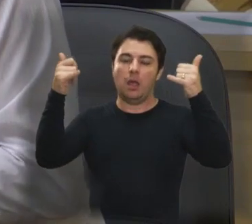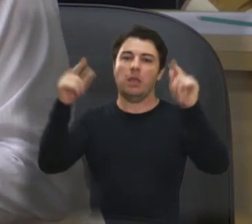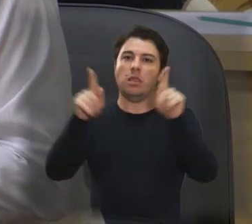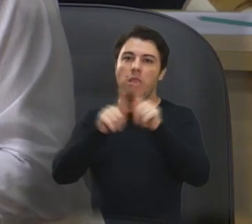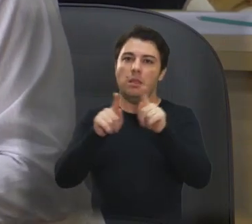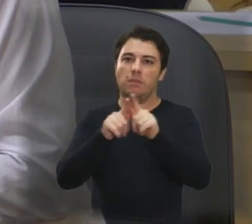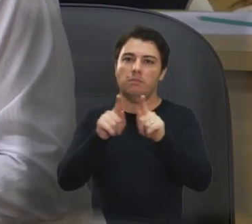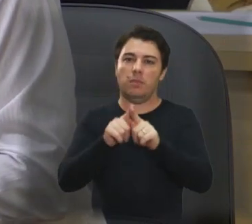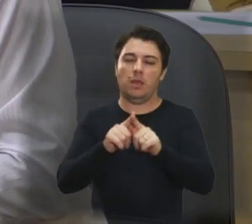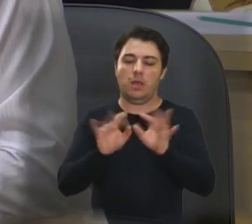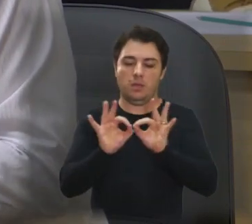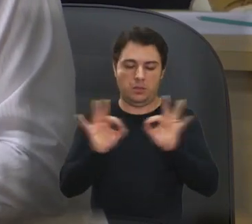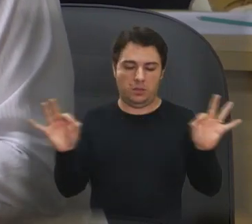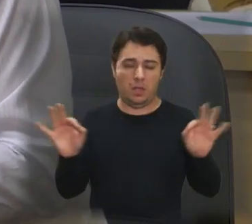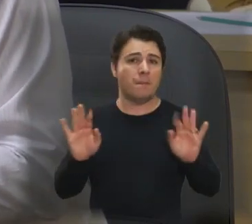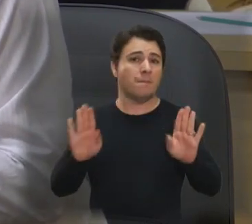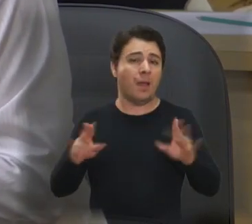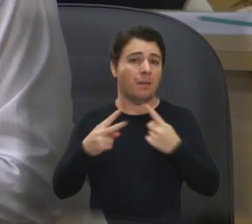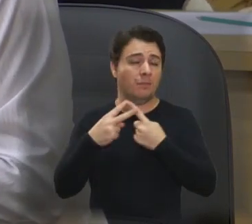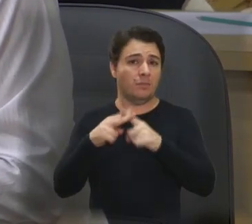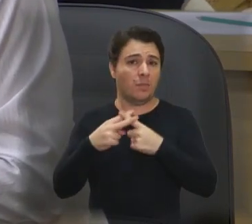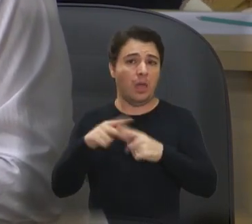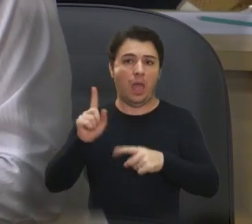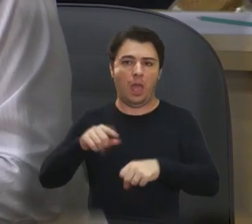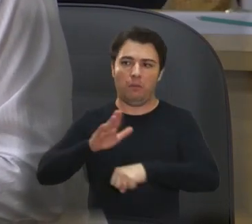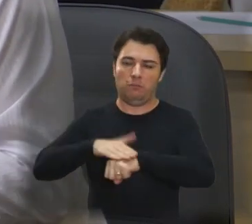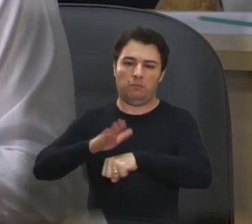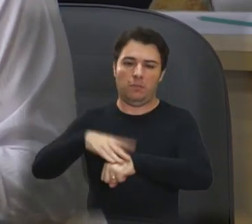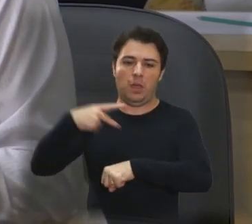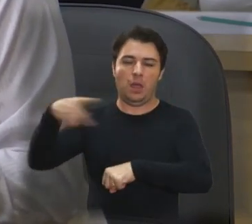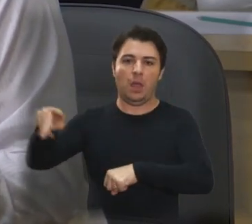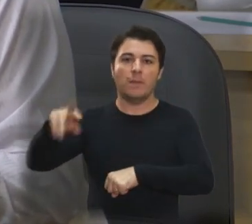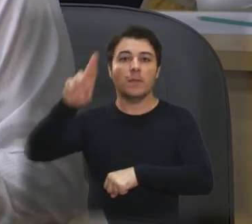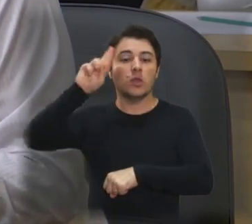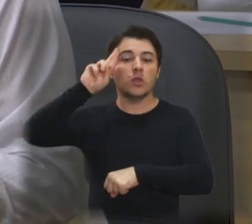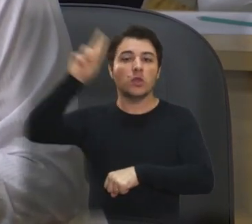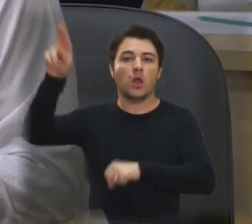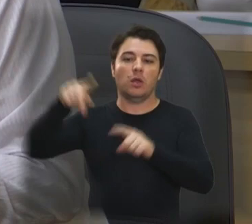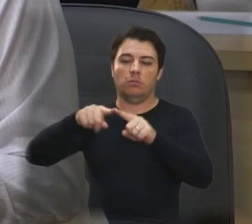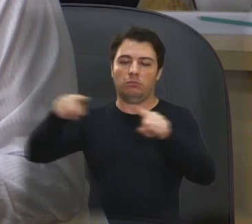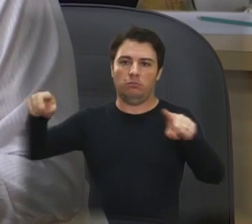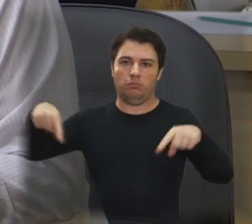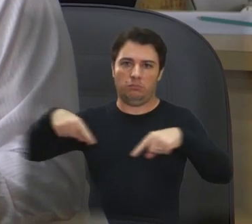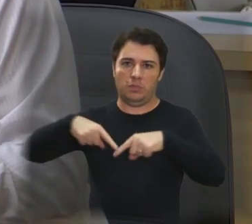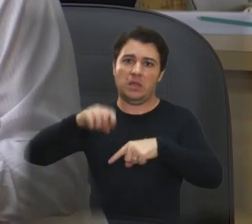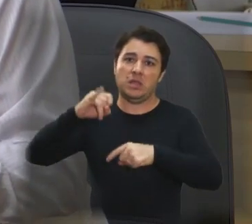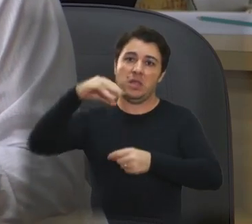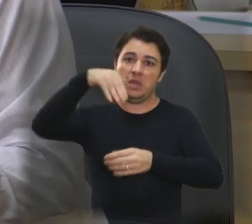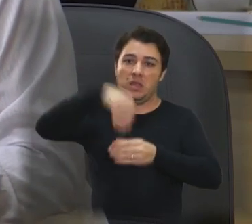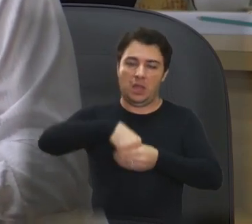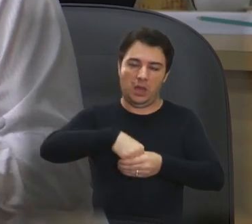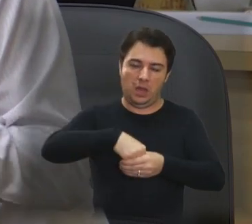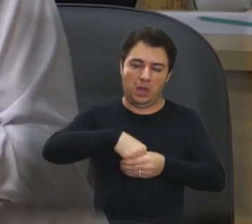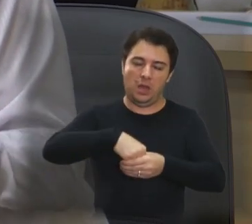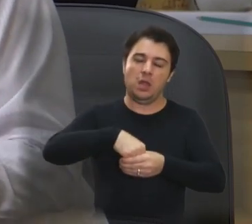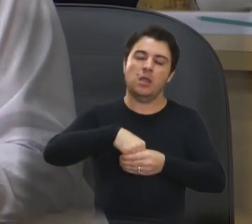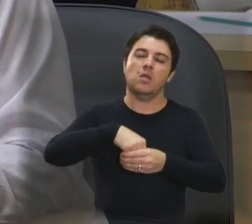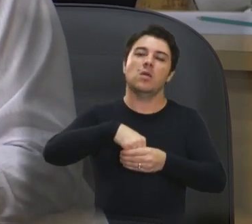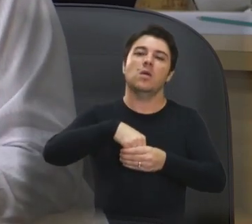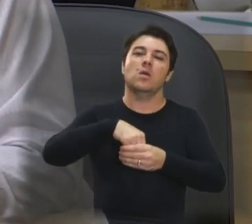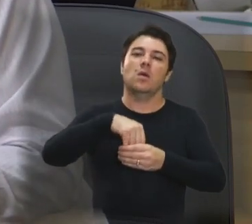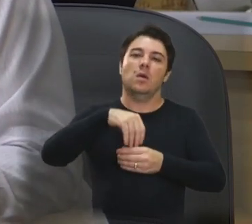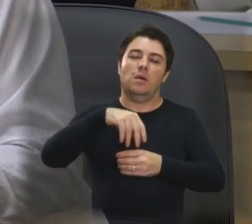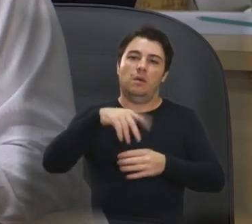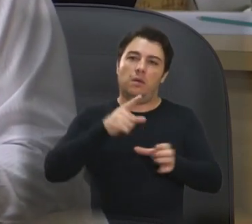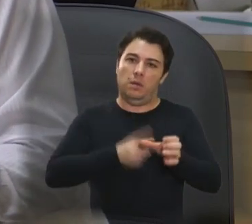agora a manutenção normalmente é do dono do terreno se ele passa em área urbana se for da prefeitura Prefeitura